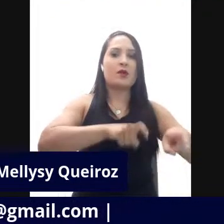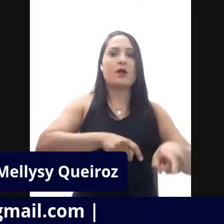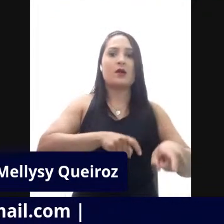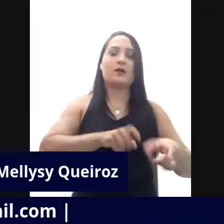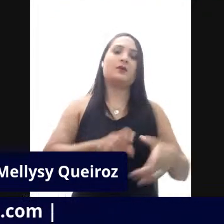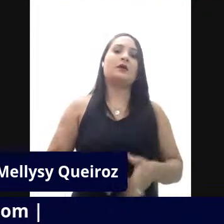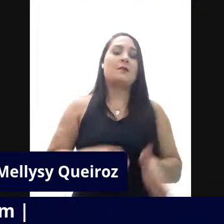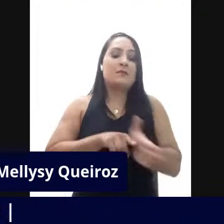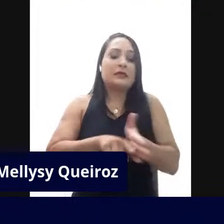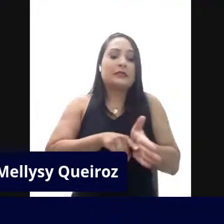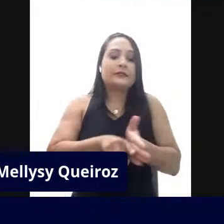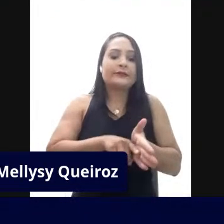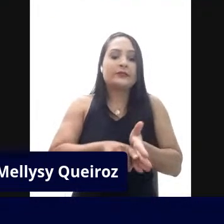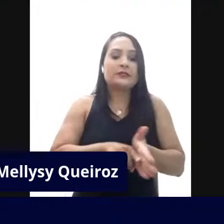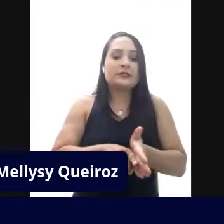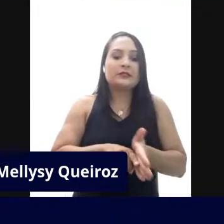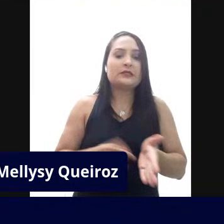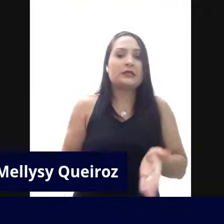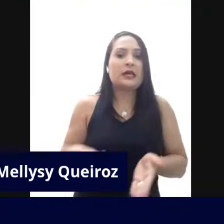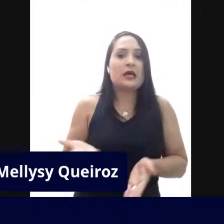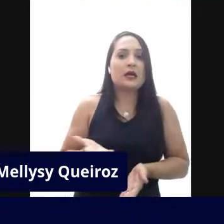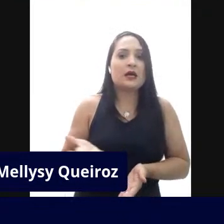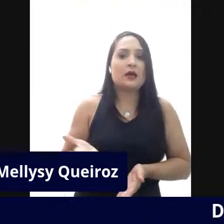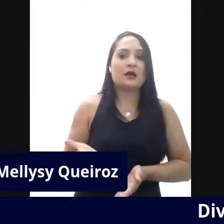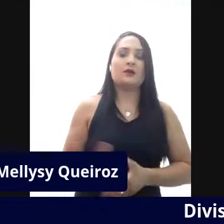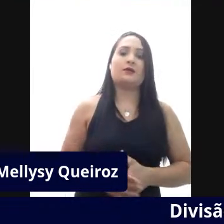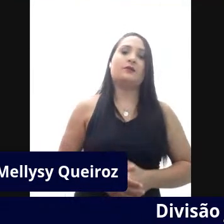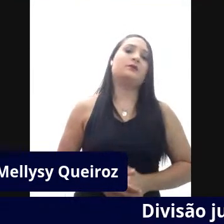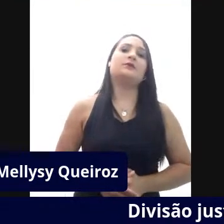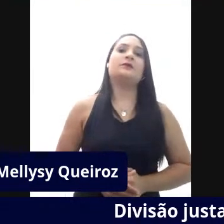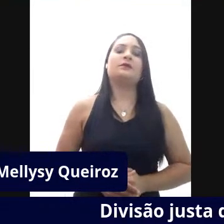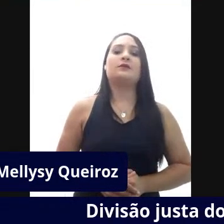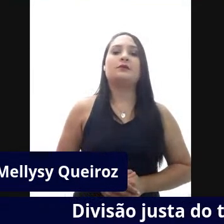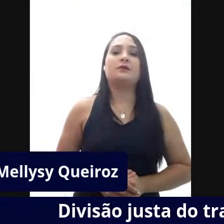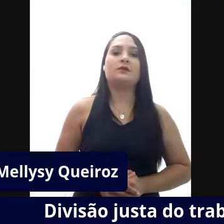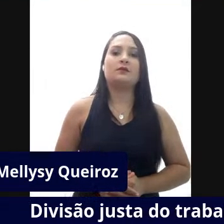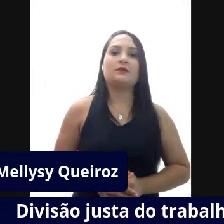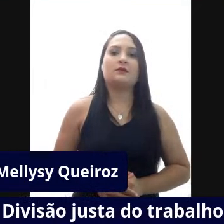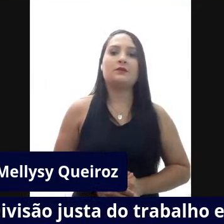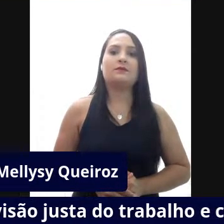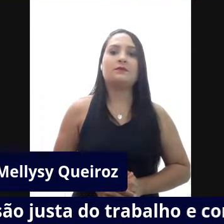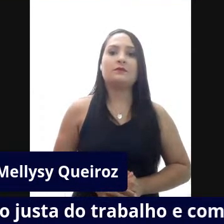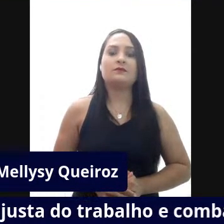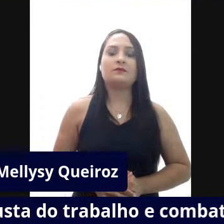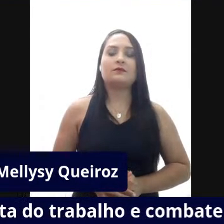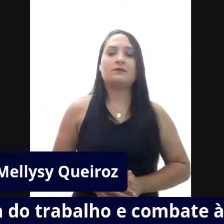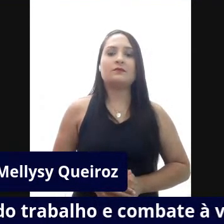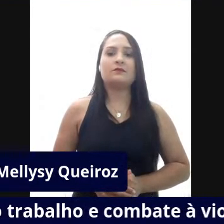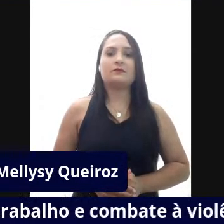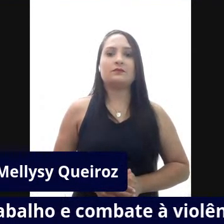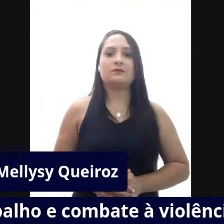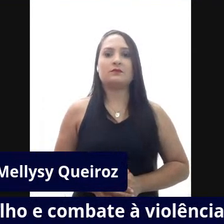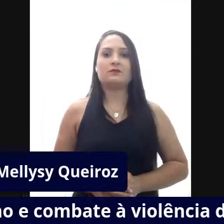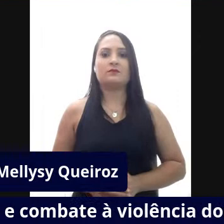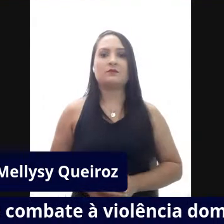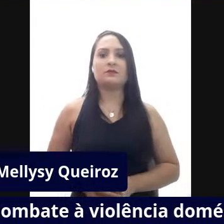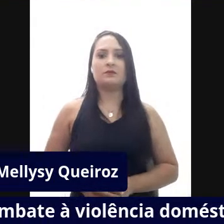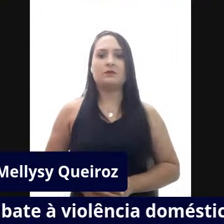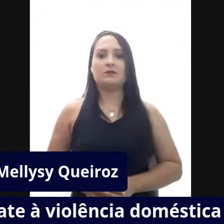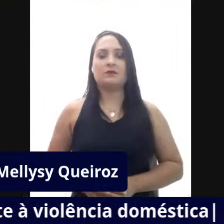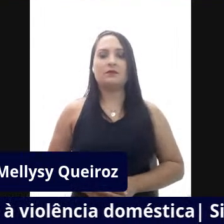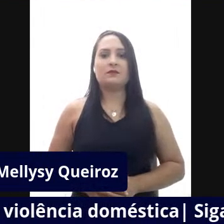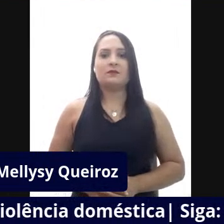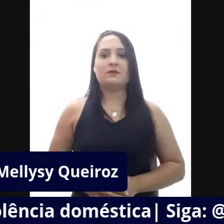recente com as mulheres rurais, sobre o acesso das mulheres às cisternas, né? As cisternas